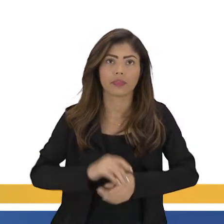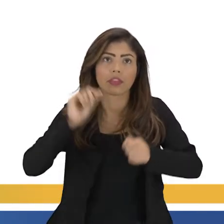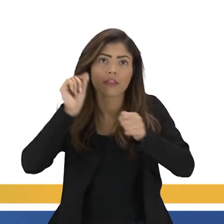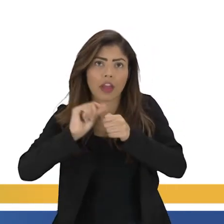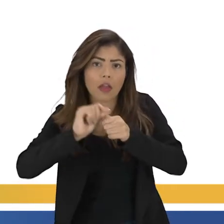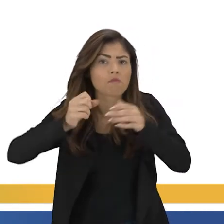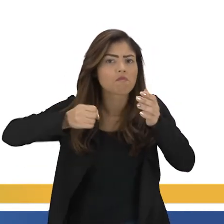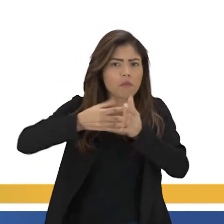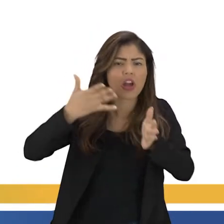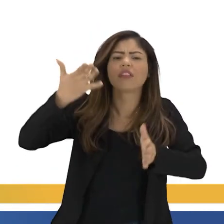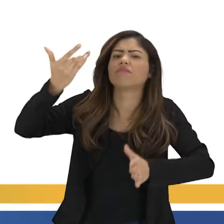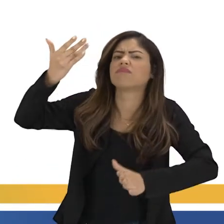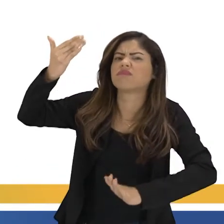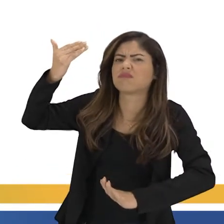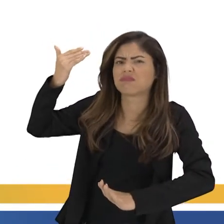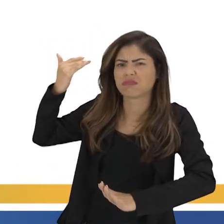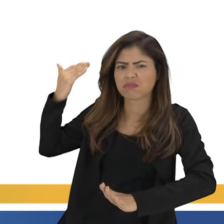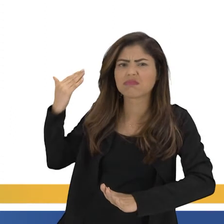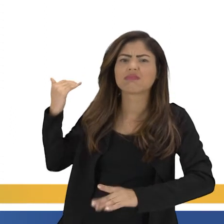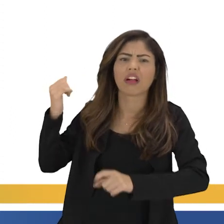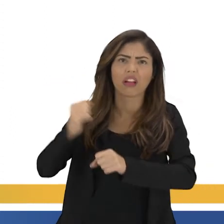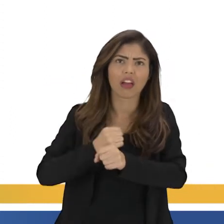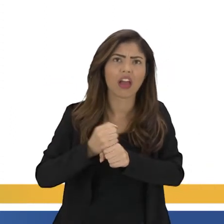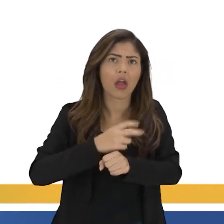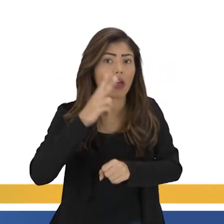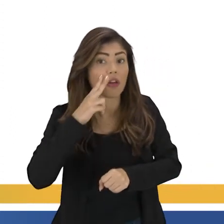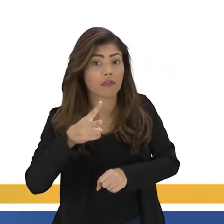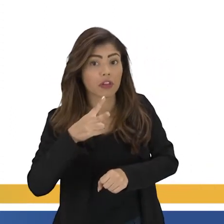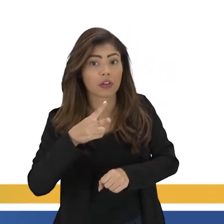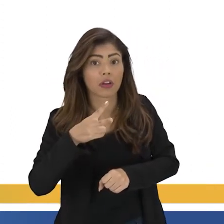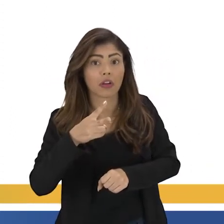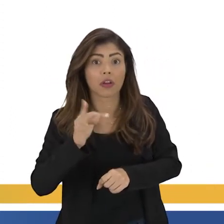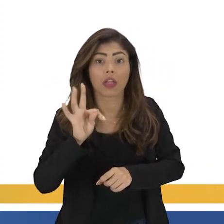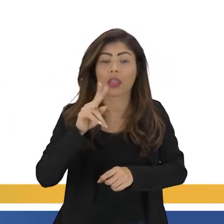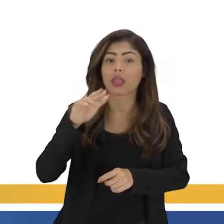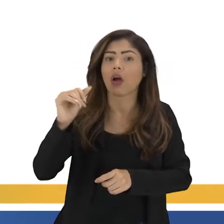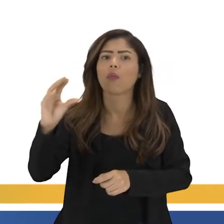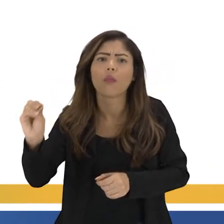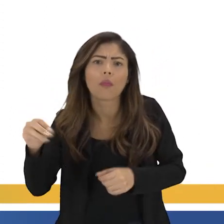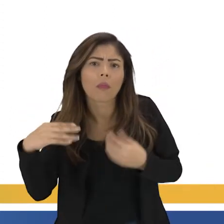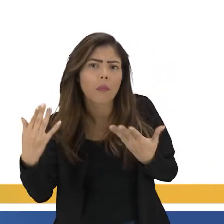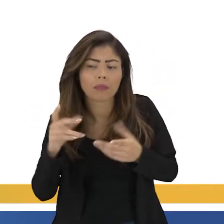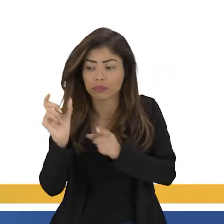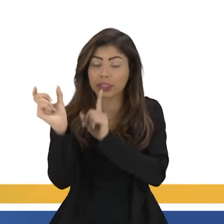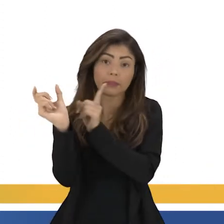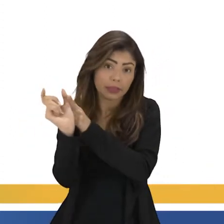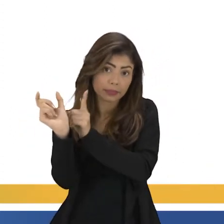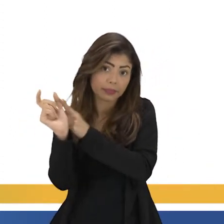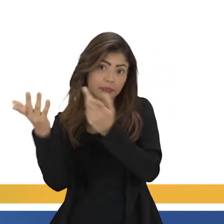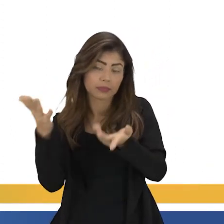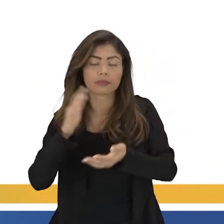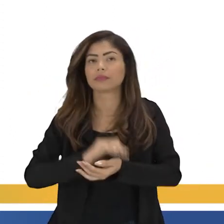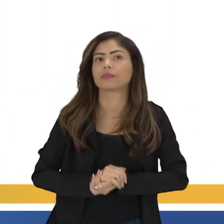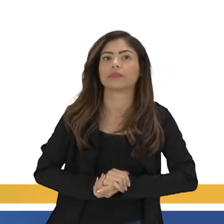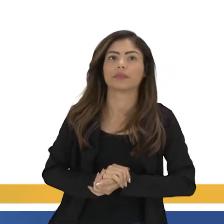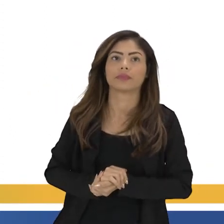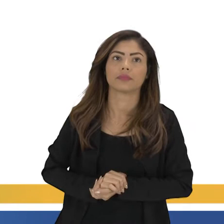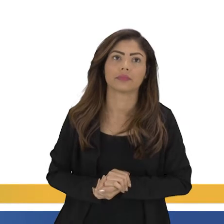Faz muito tempo, ou fazem muitos anos, que eu não via uma mulher tão, espaço, para colocar a